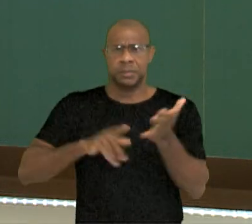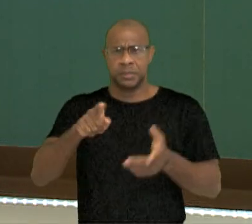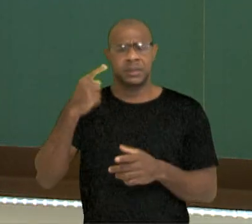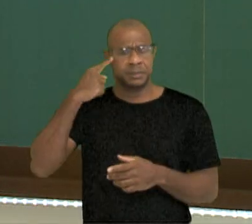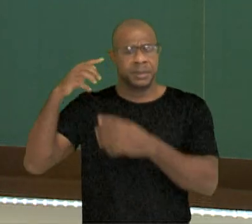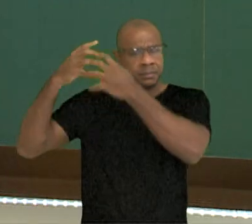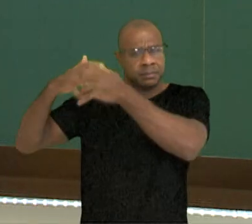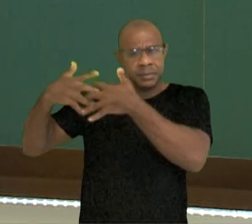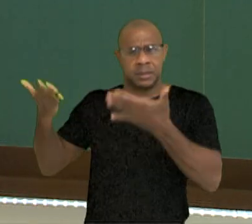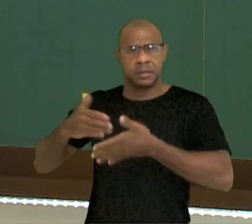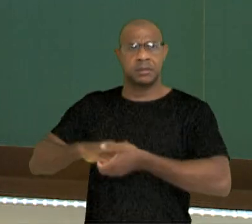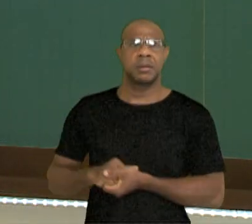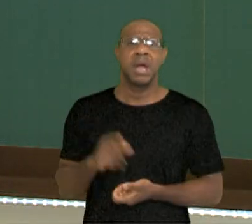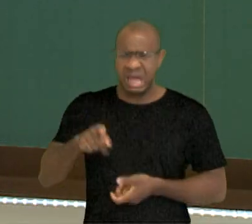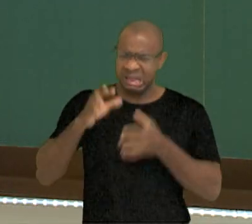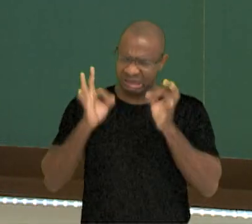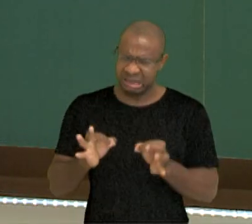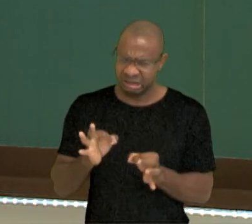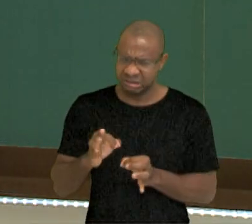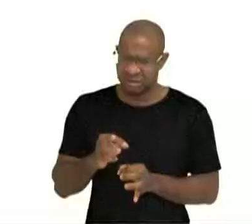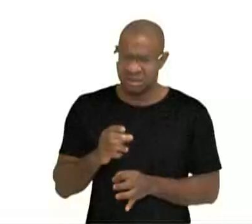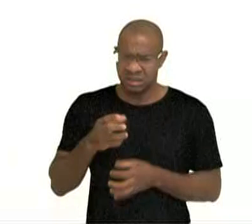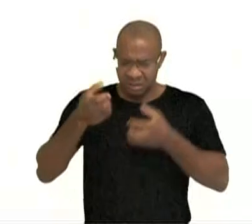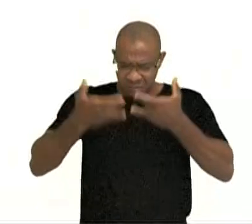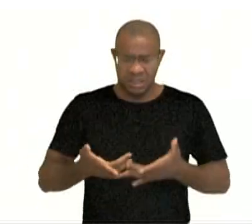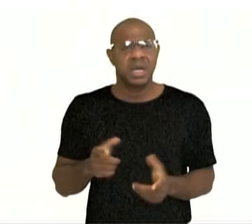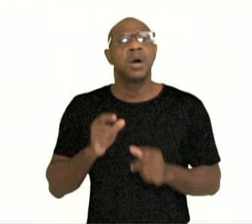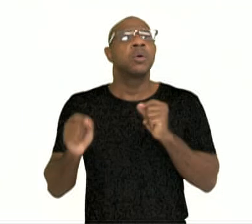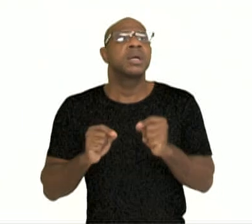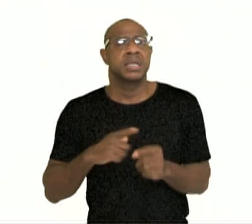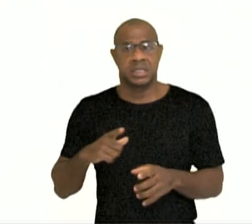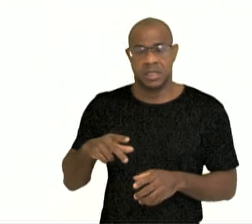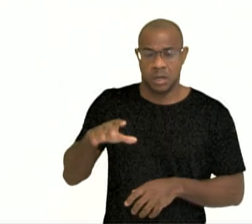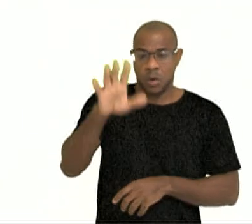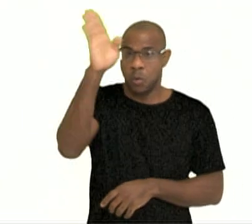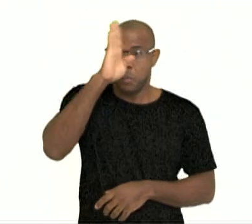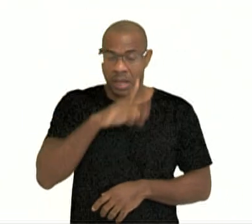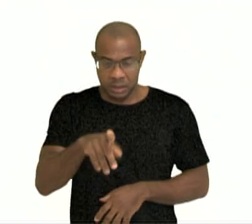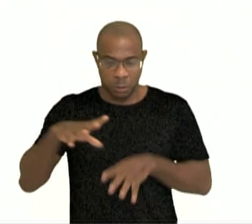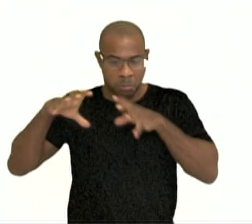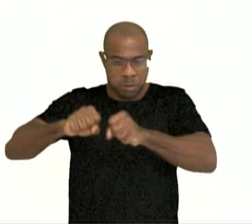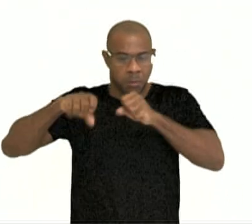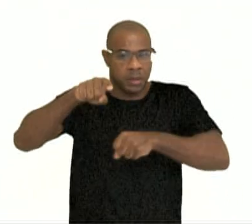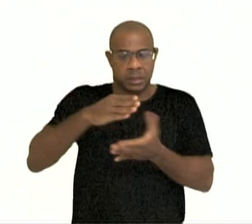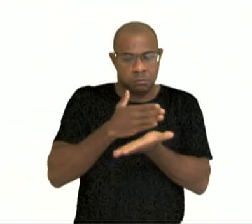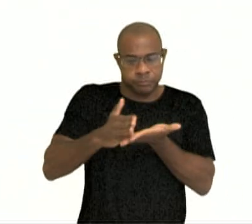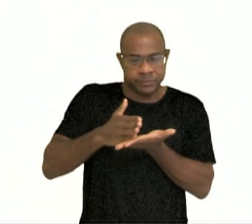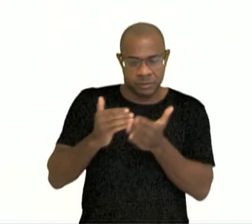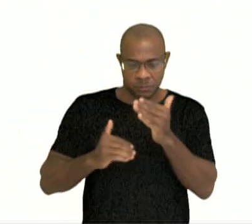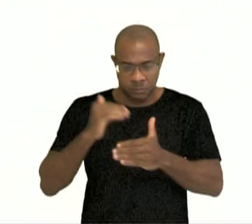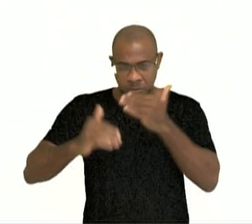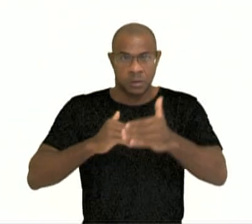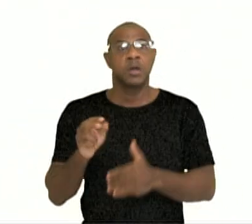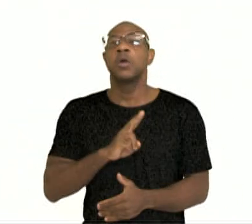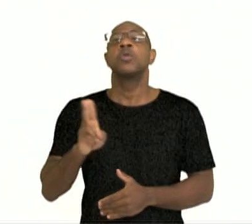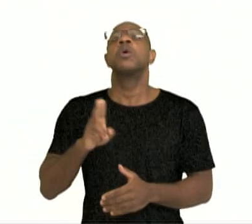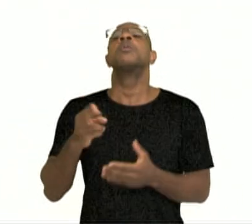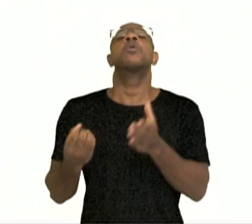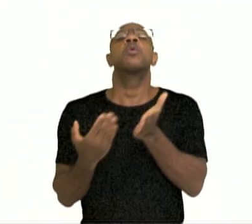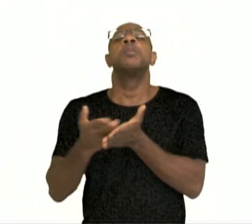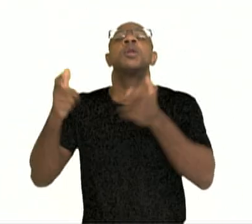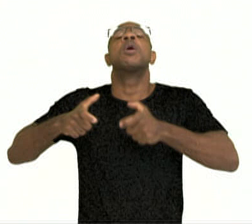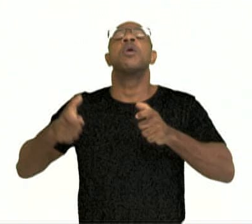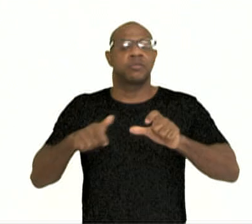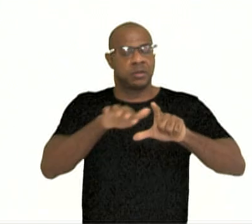a respeito. É correto afirmar que a ocupação do território brasileiro e o início da sua formação se deu pelo litoral.